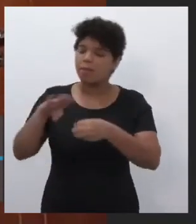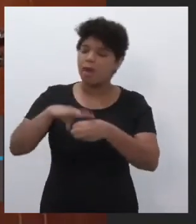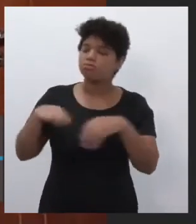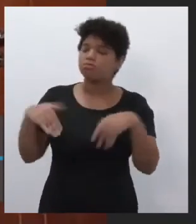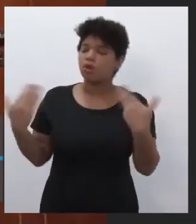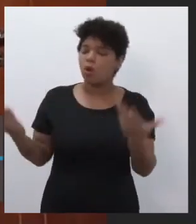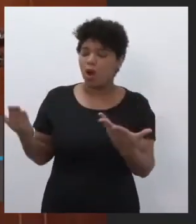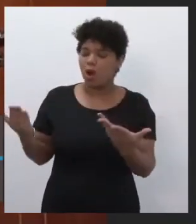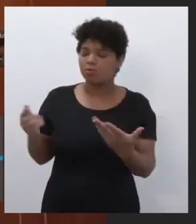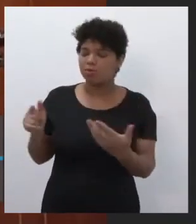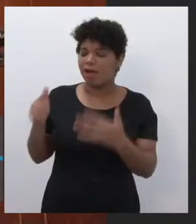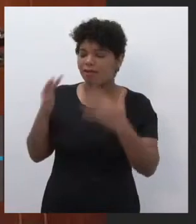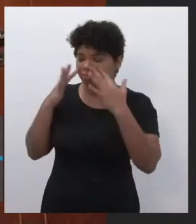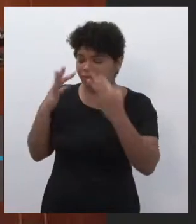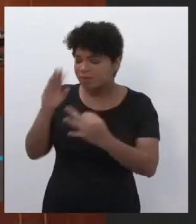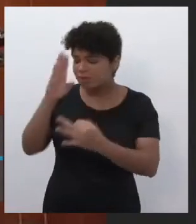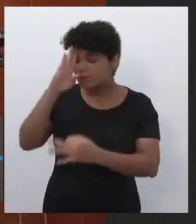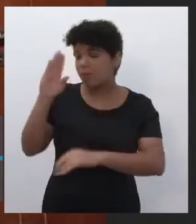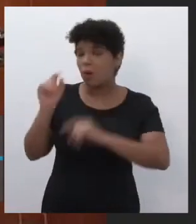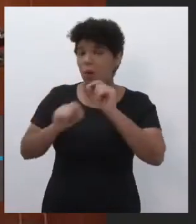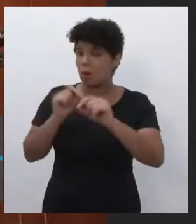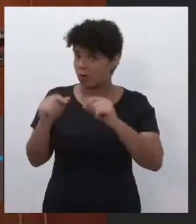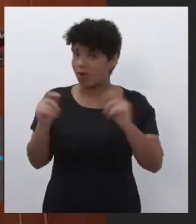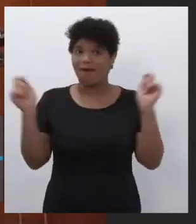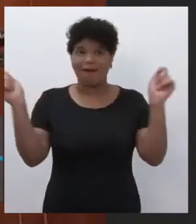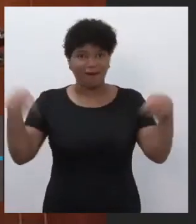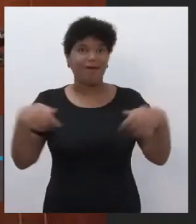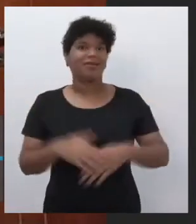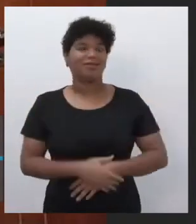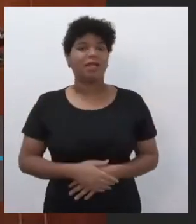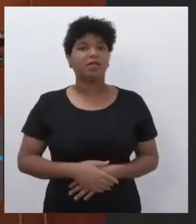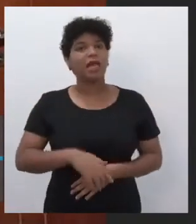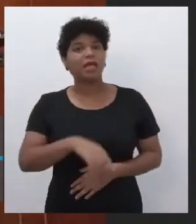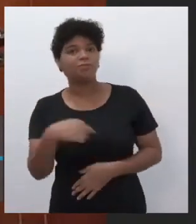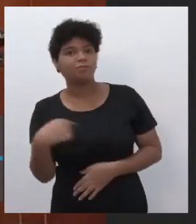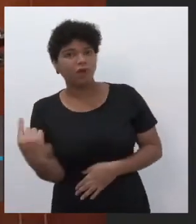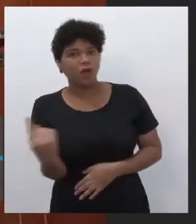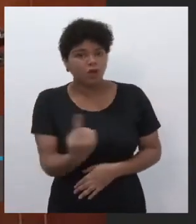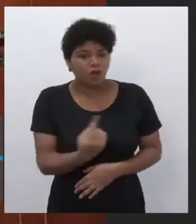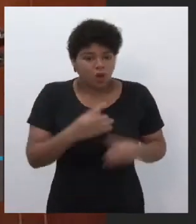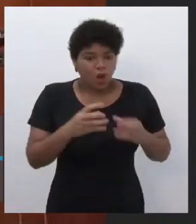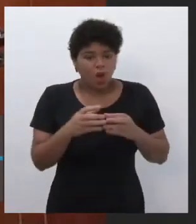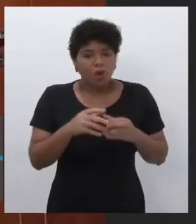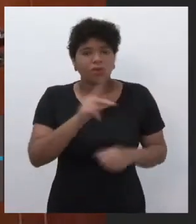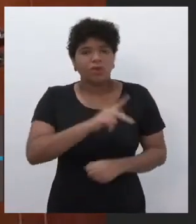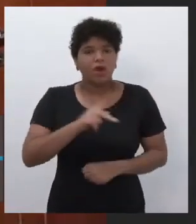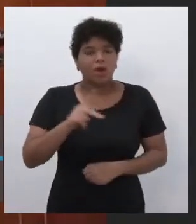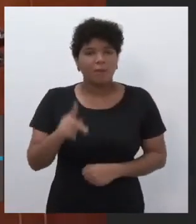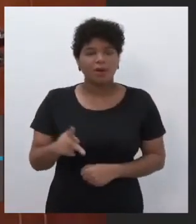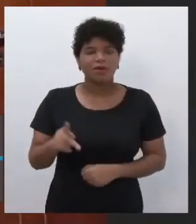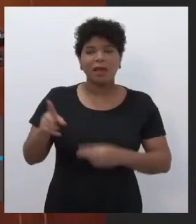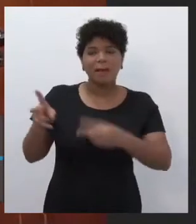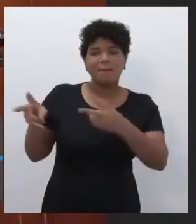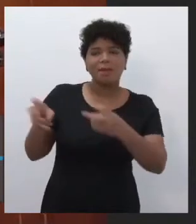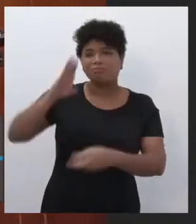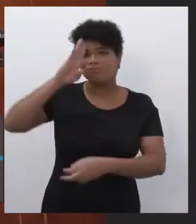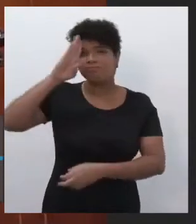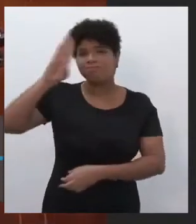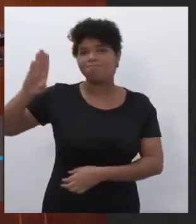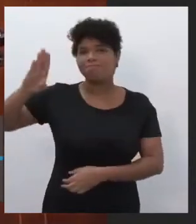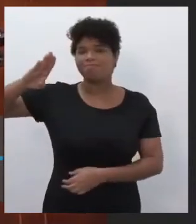esses estudantes têm, de modo que o trabalho, além de características coletivas, tenha um olhar voltado também para